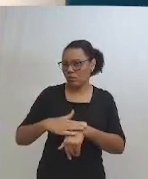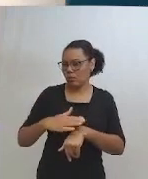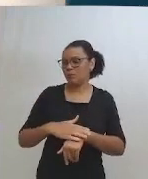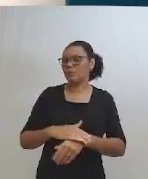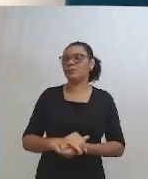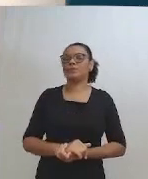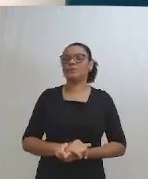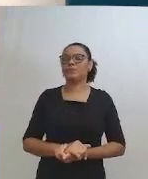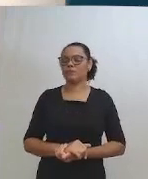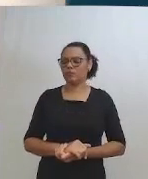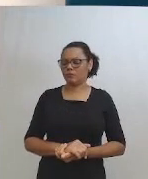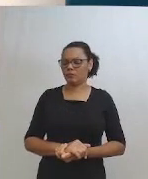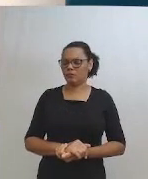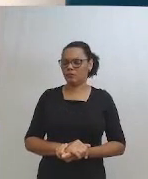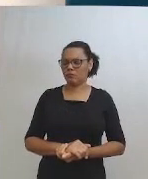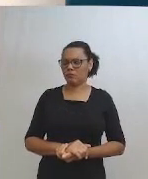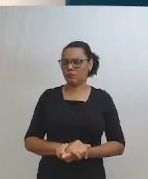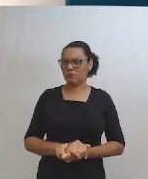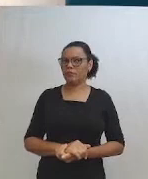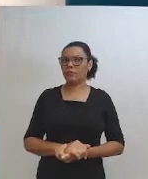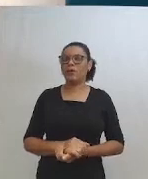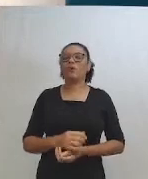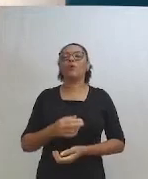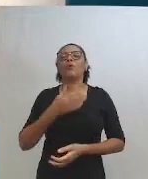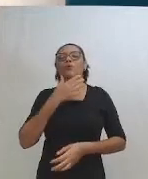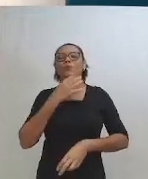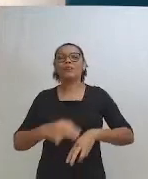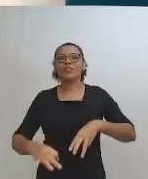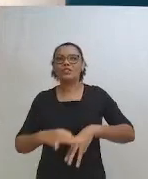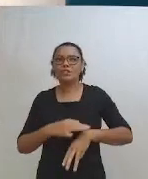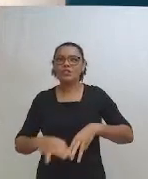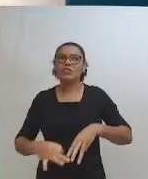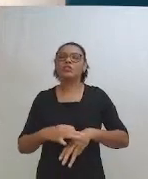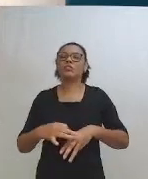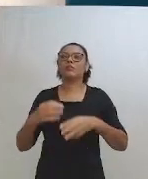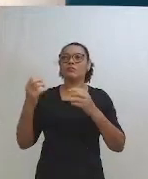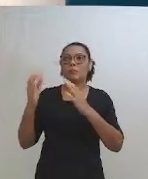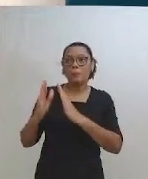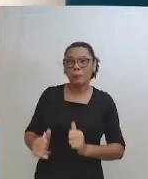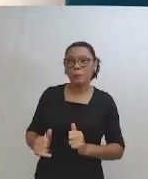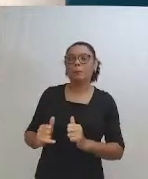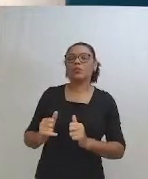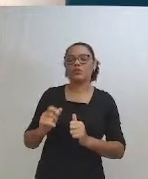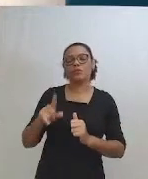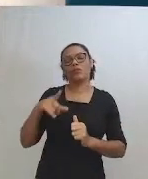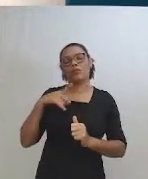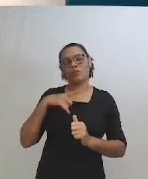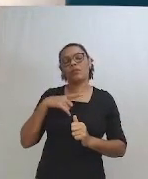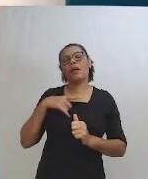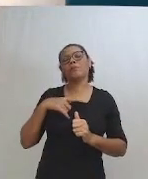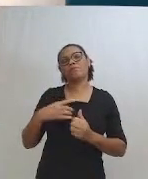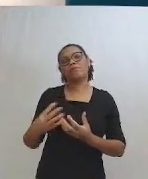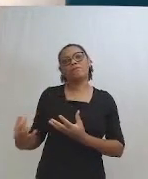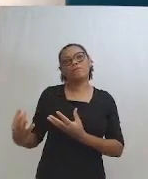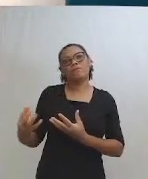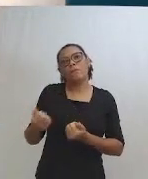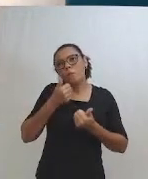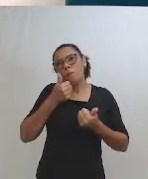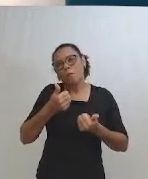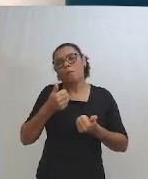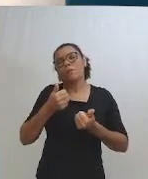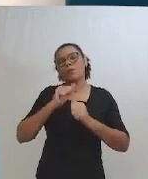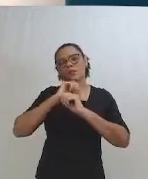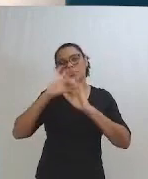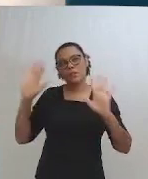juízo, o ministro relator pediu informações a ambos, está bem esclarecido o andamento do processo. As